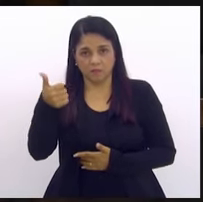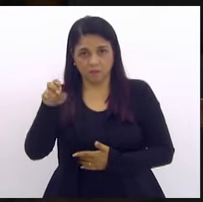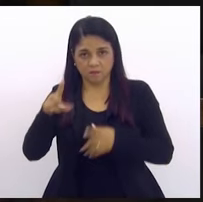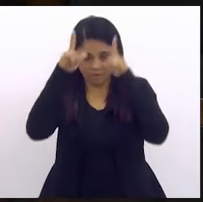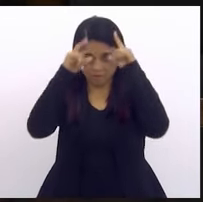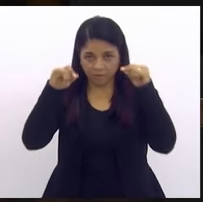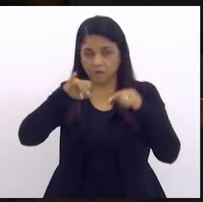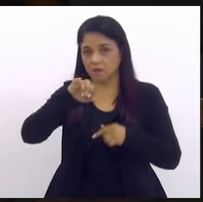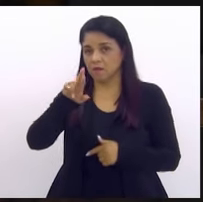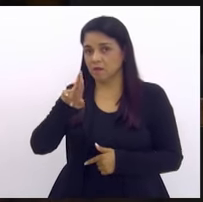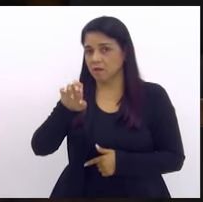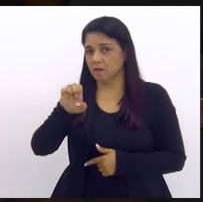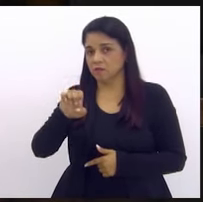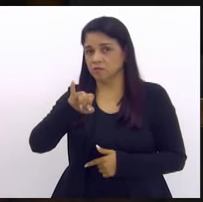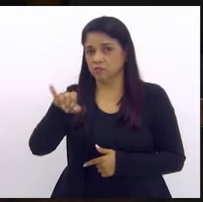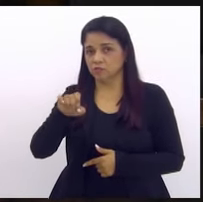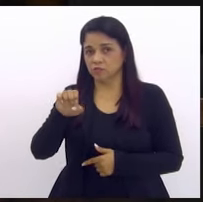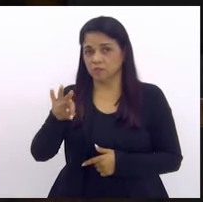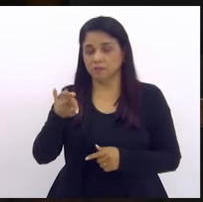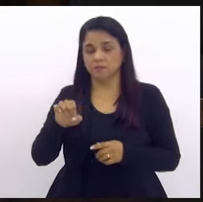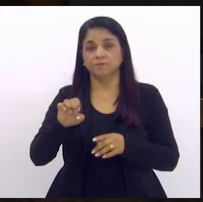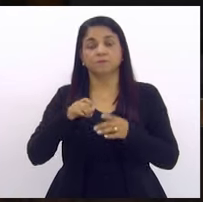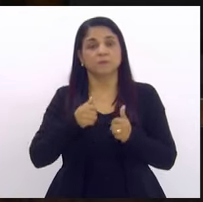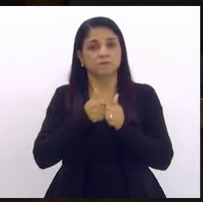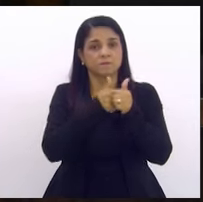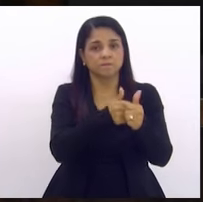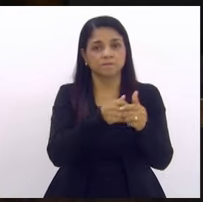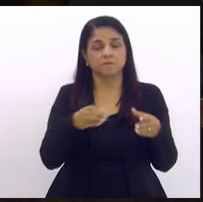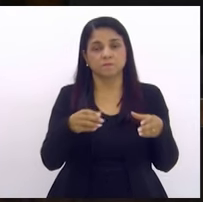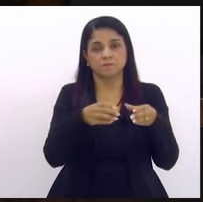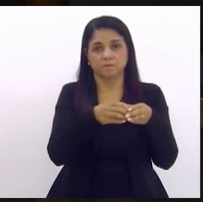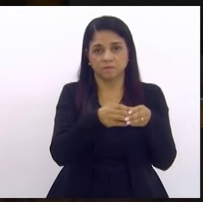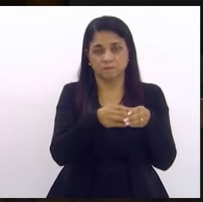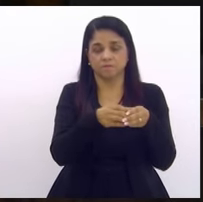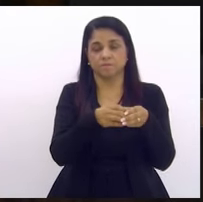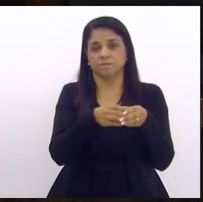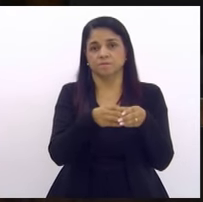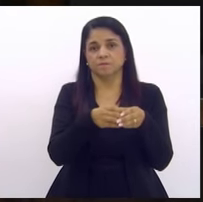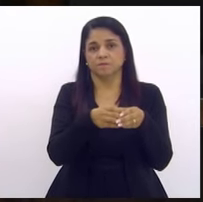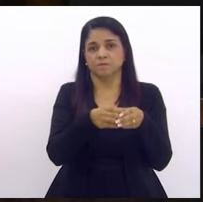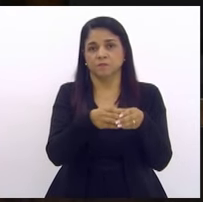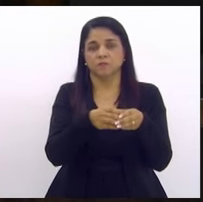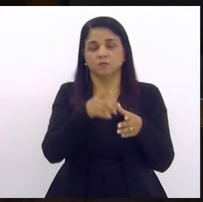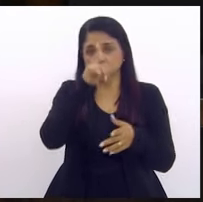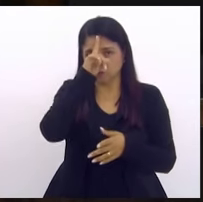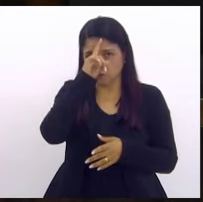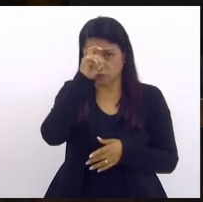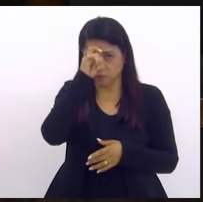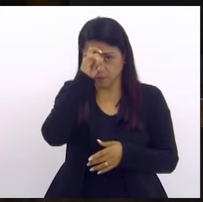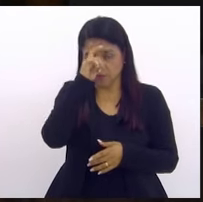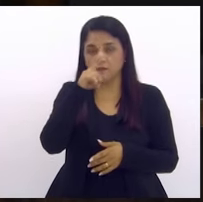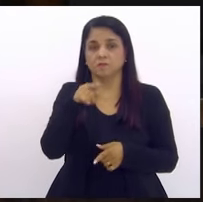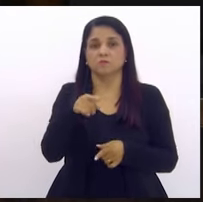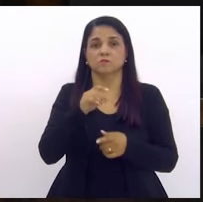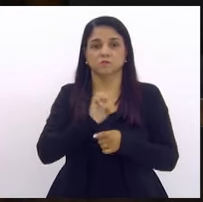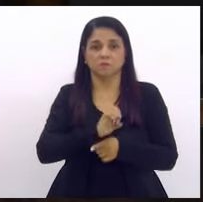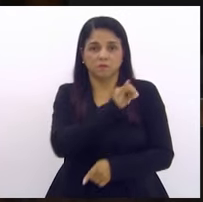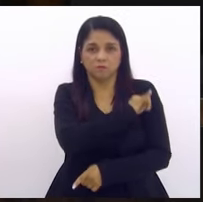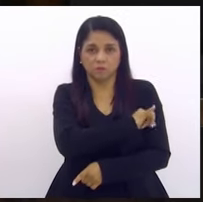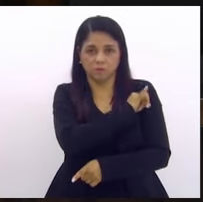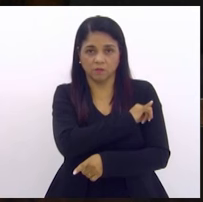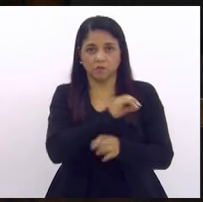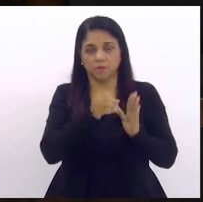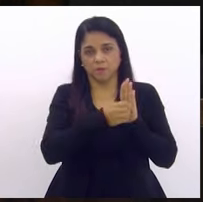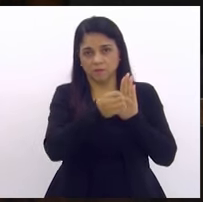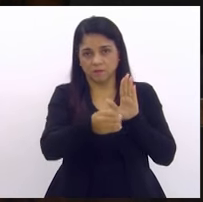de equipe multiprofissional para acompanhamento de todas as etapas dos partos nos hospitais do Estado do Rio de Janeiro, pendendo